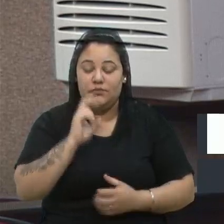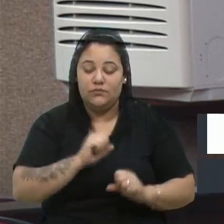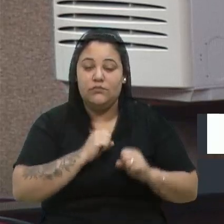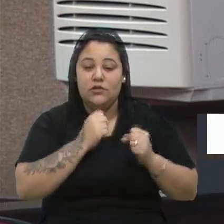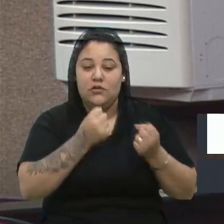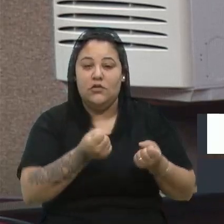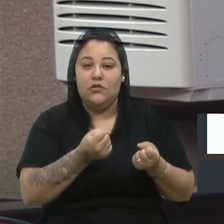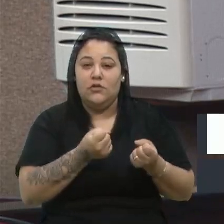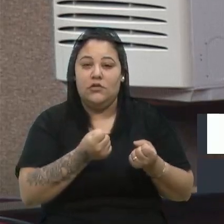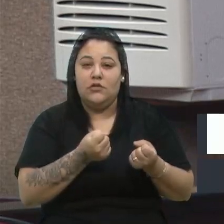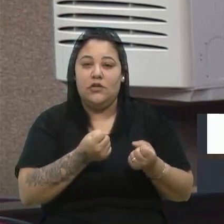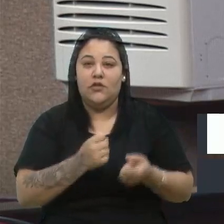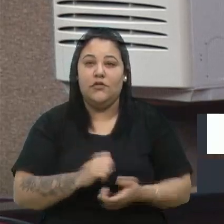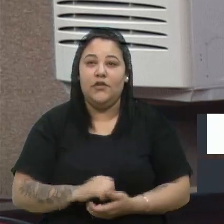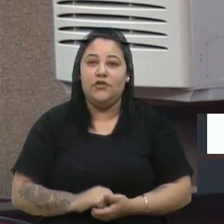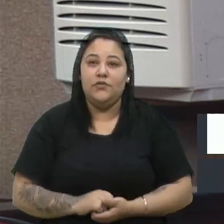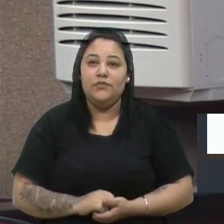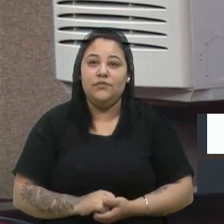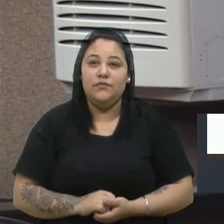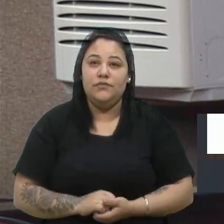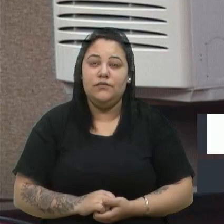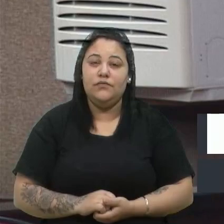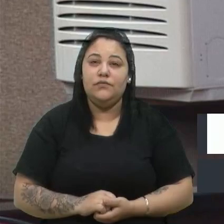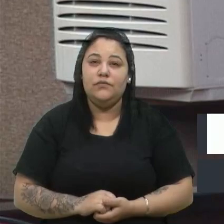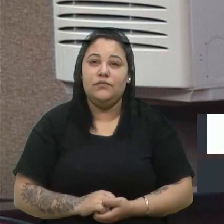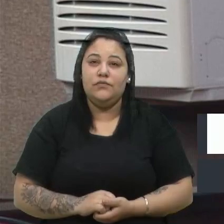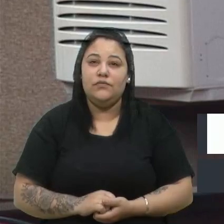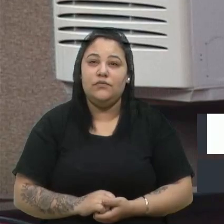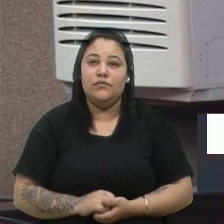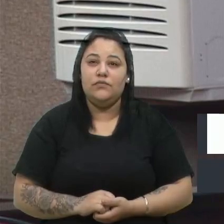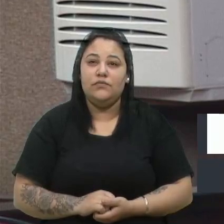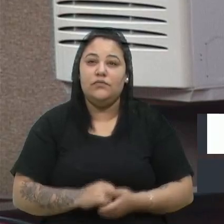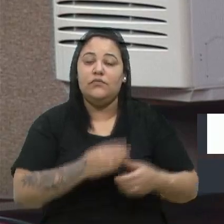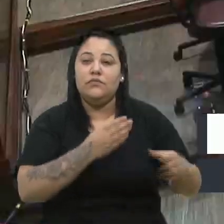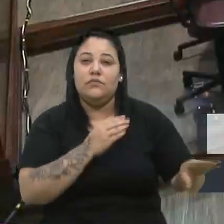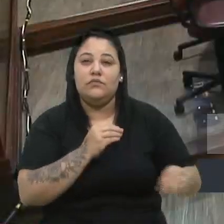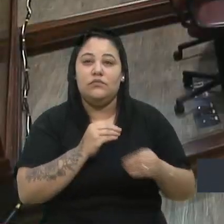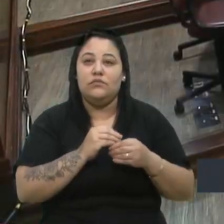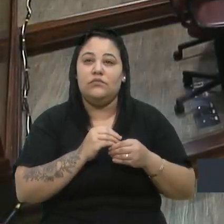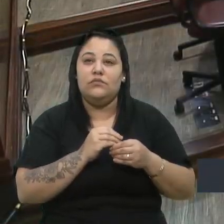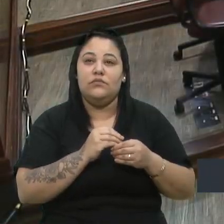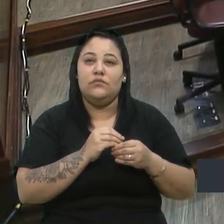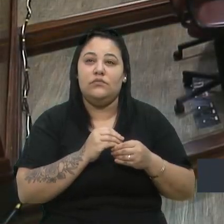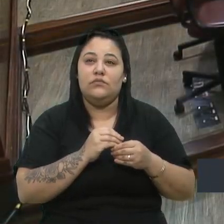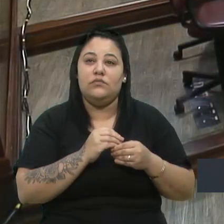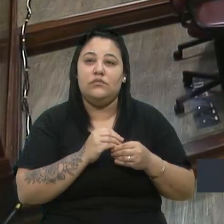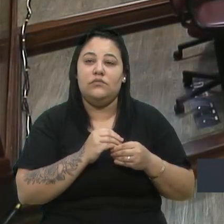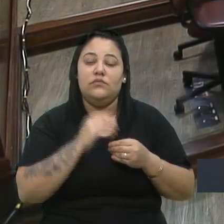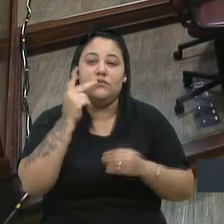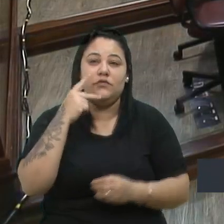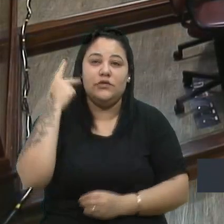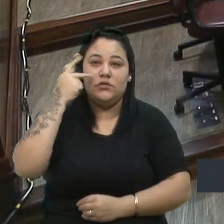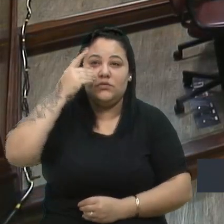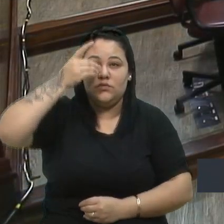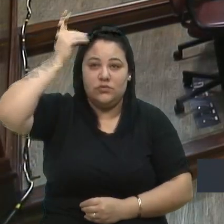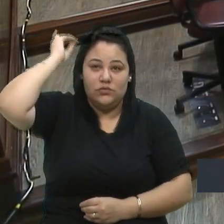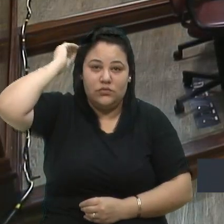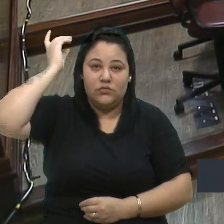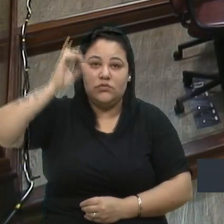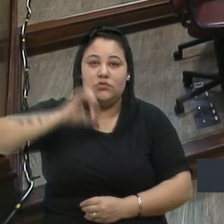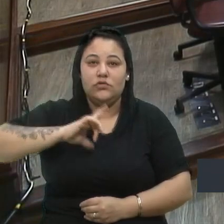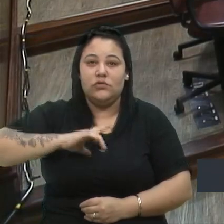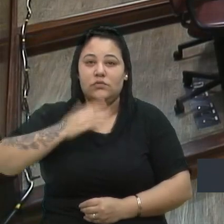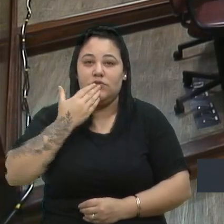trabalhador e cheio de energia. Sua parte, vereador. Vereador Lucas, eu tinha